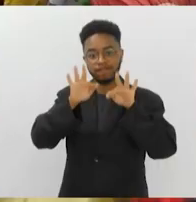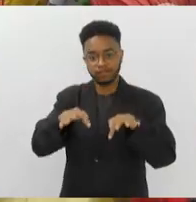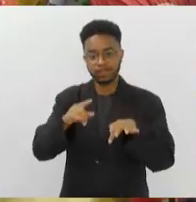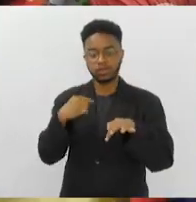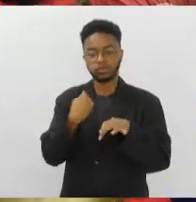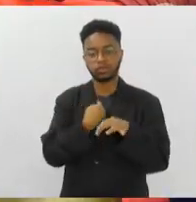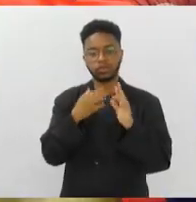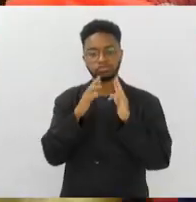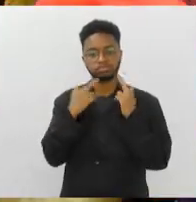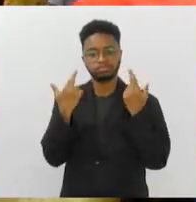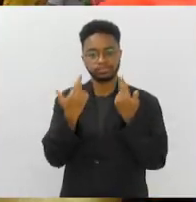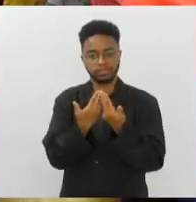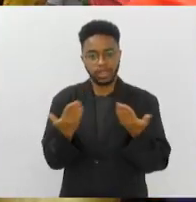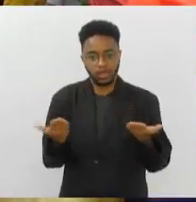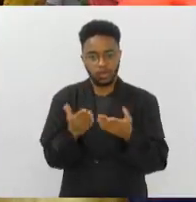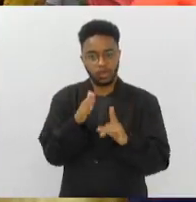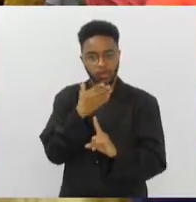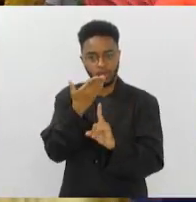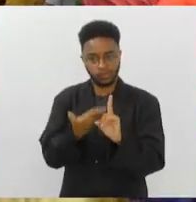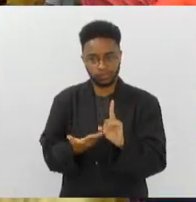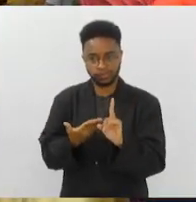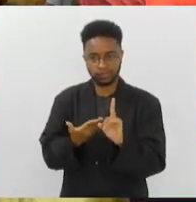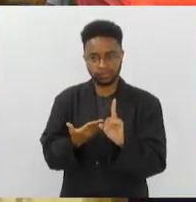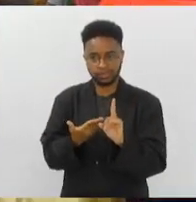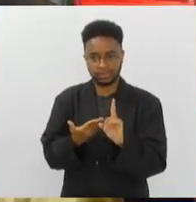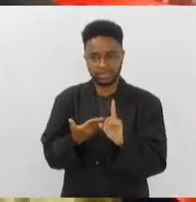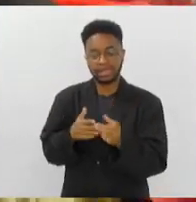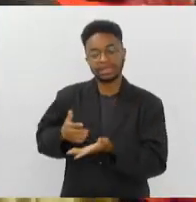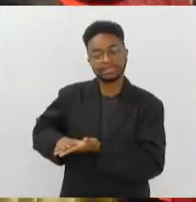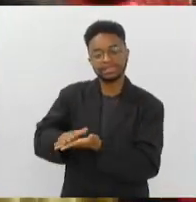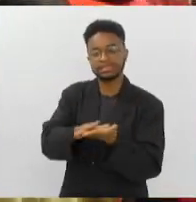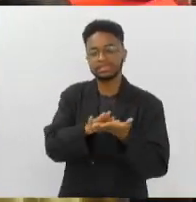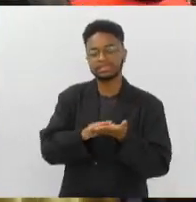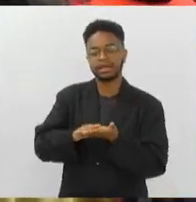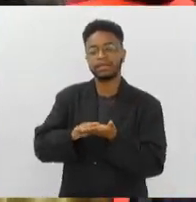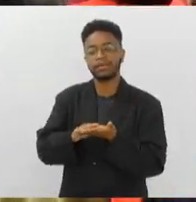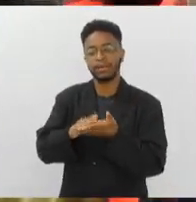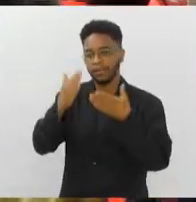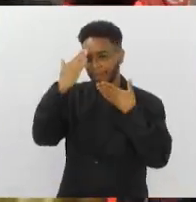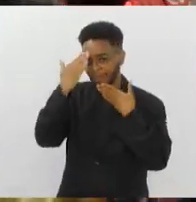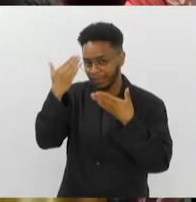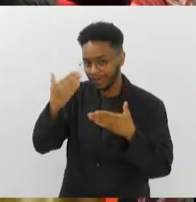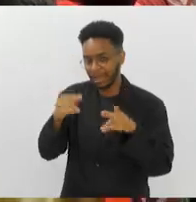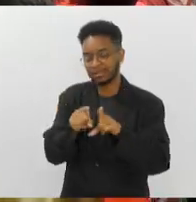nossa sessão e o samba... Casa